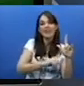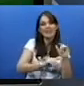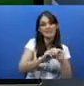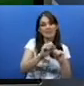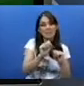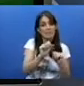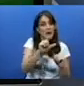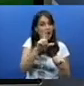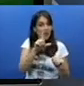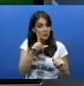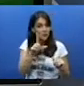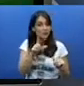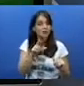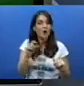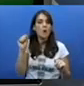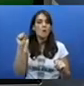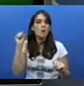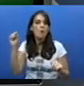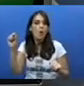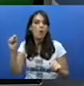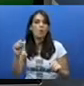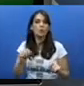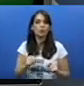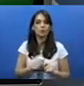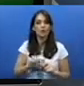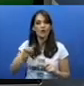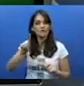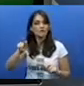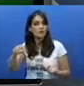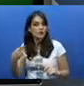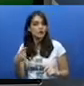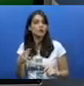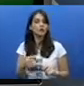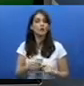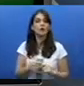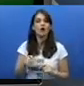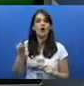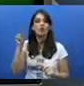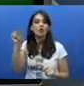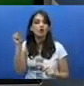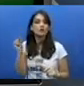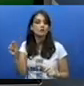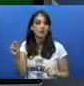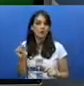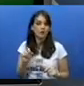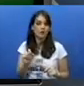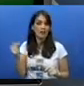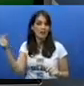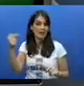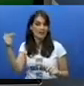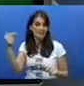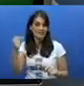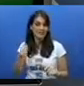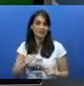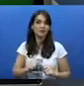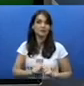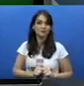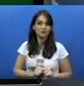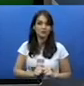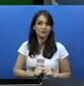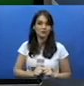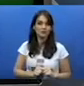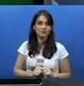a pontuação, ponto final, a vírgula, 2 pontos, travessão, tá?